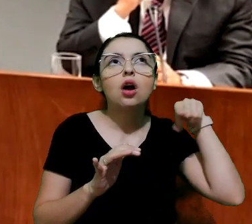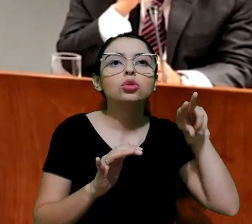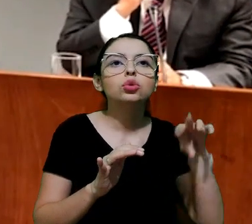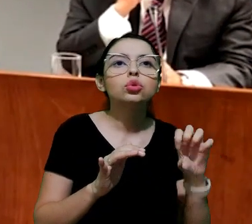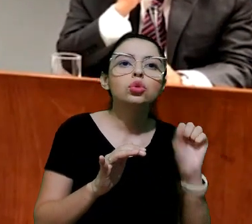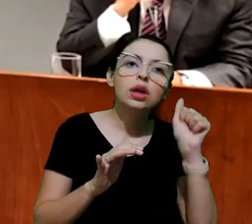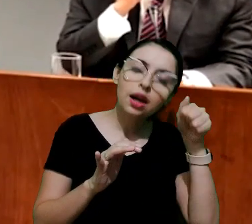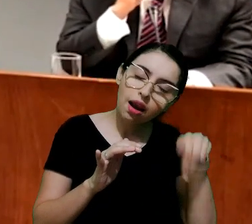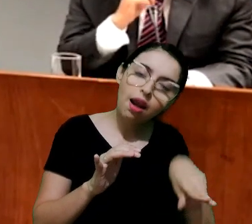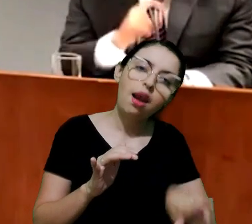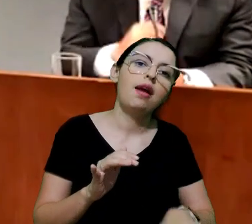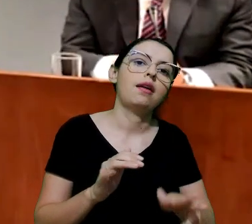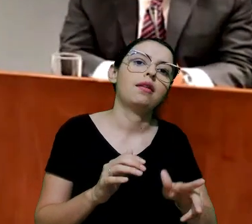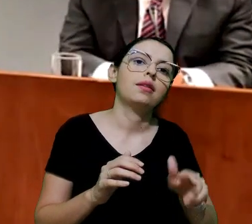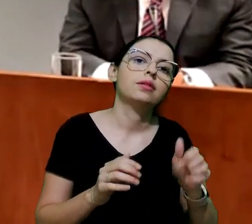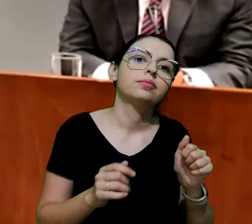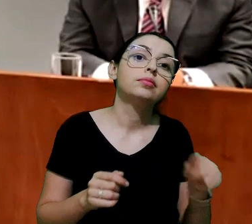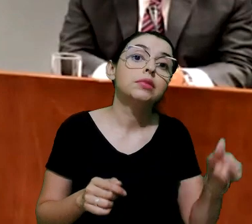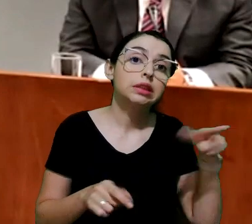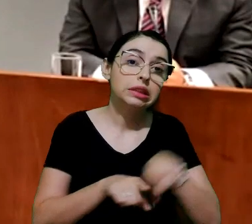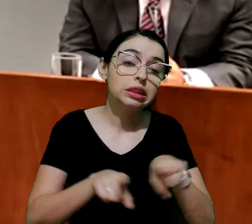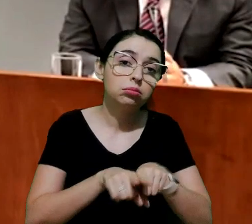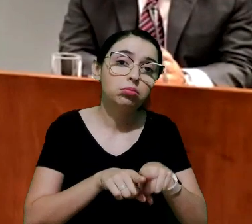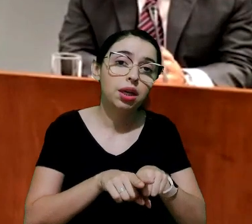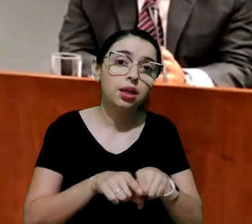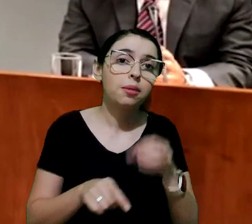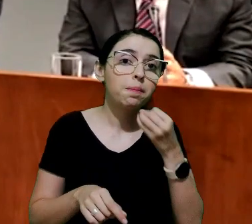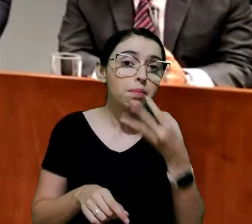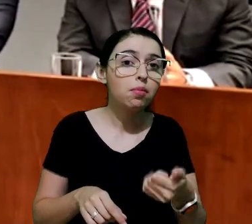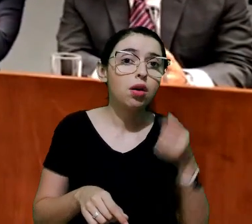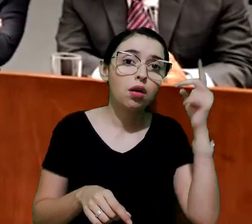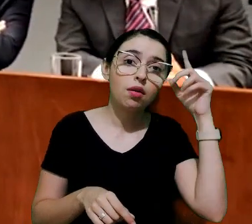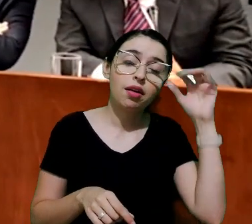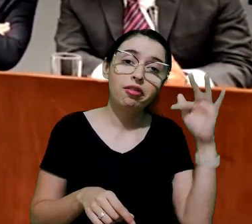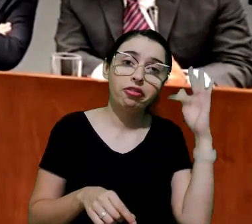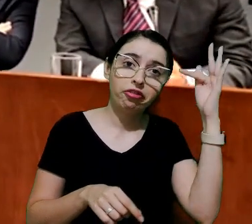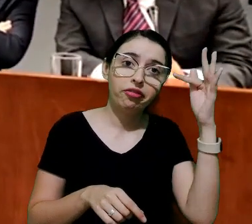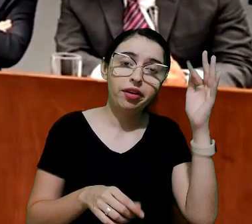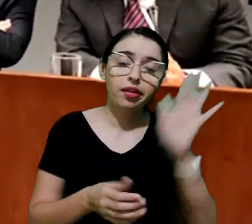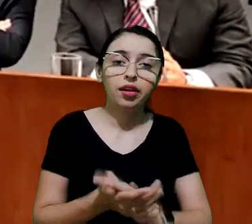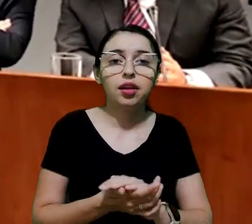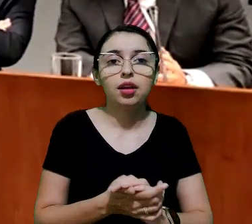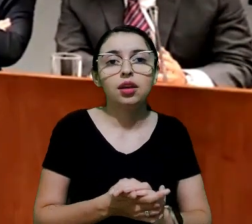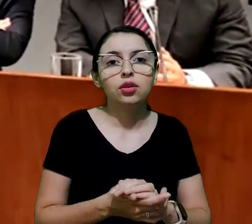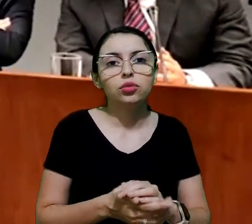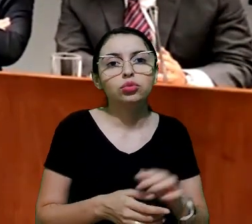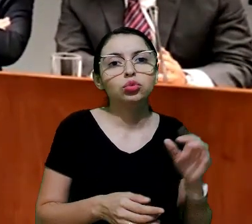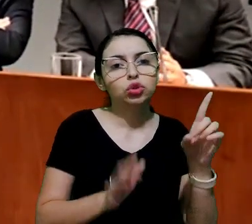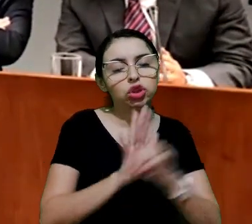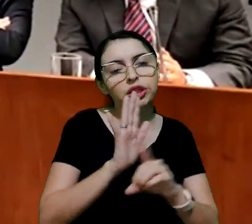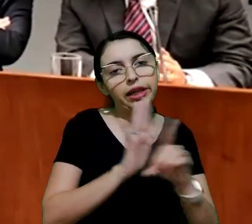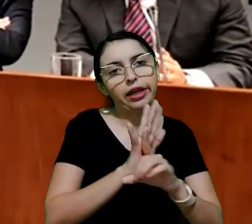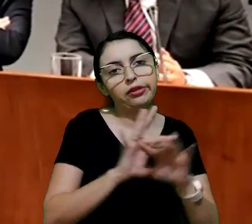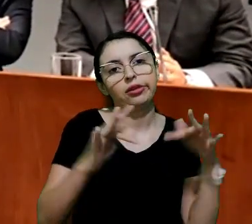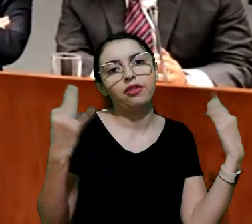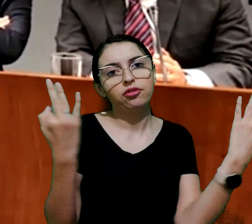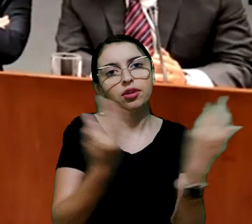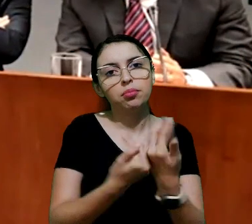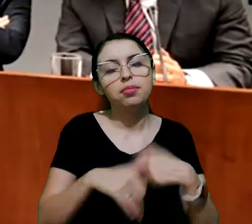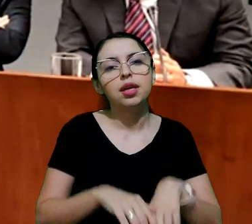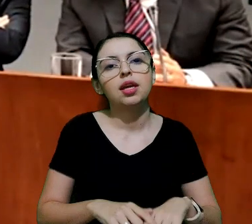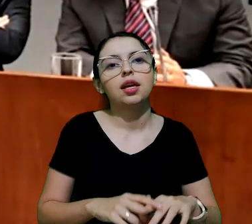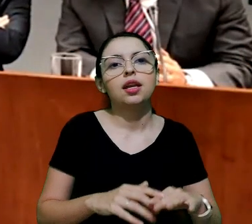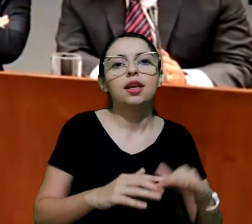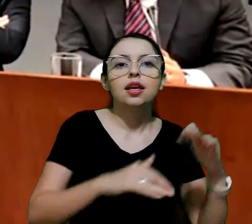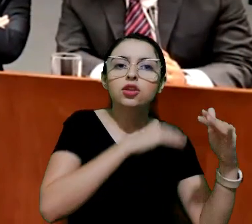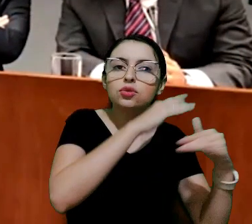É também. Mas a cláusula de boa-fé está presente no direito de família, no direito de sucessões, em todos os